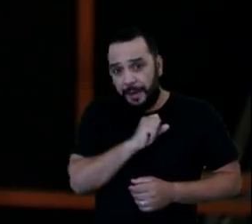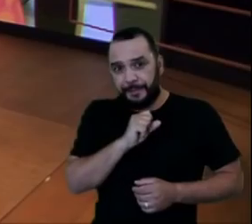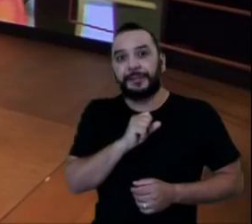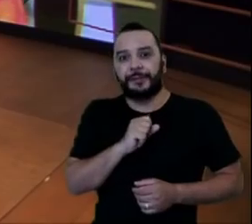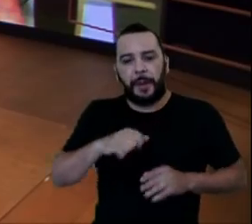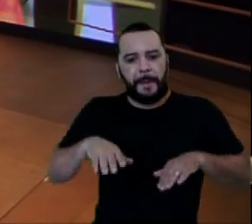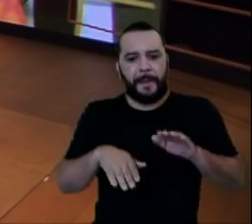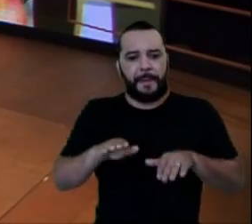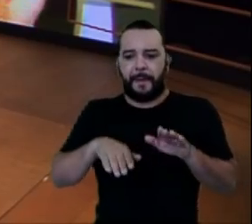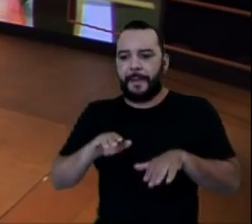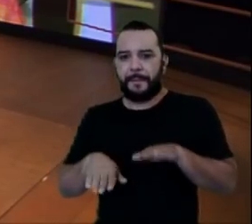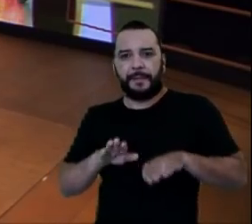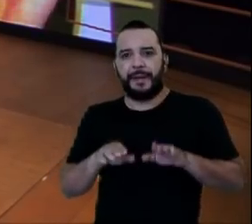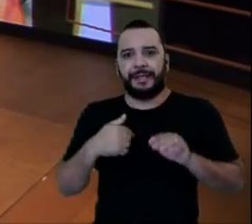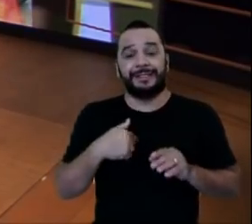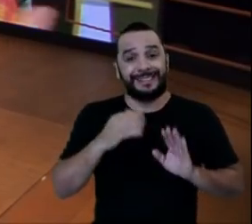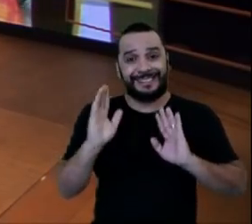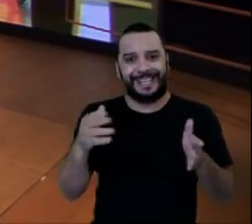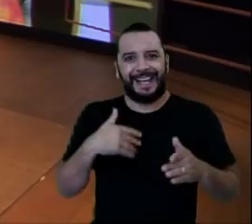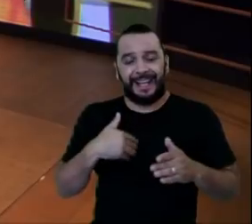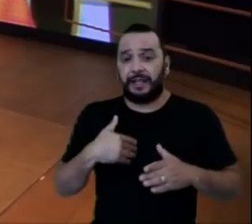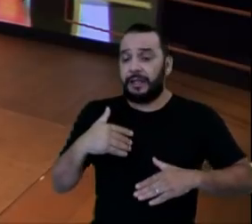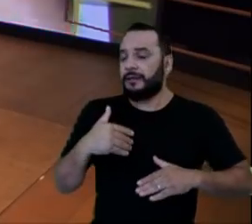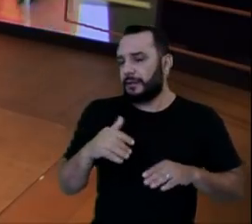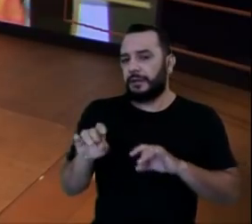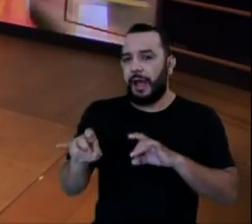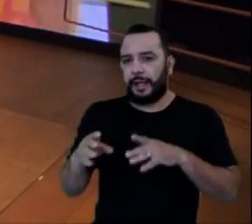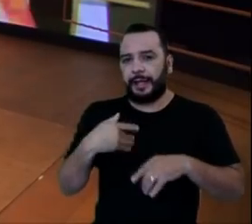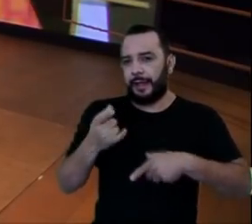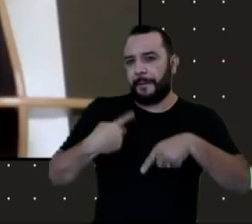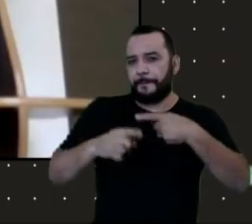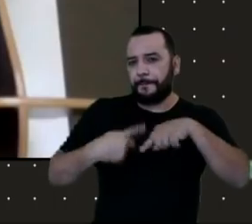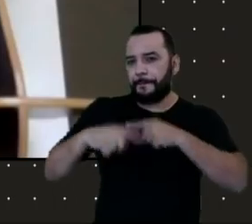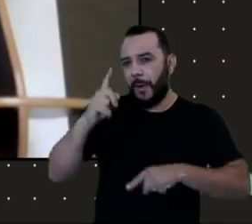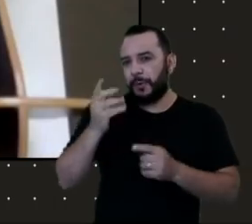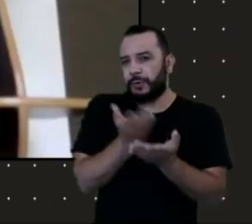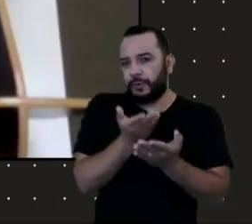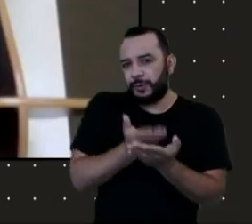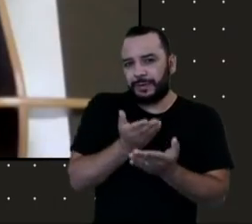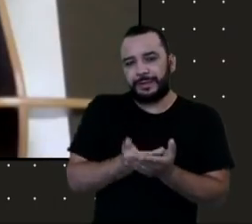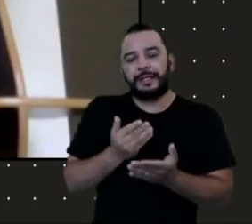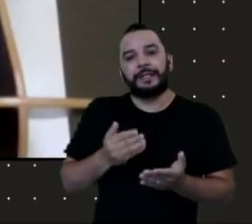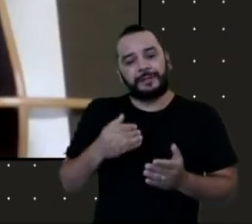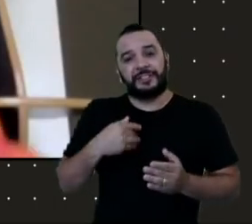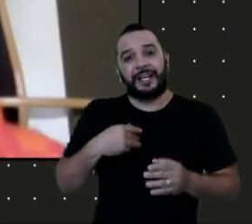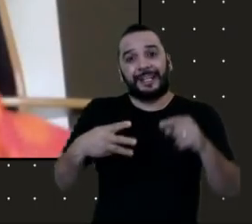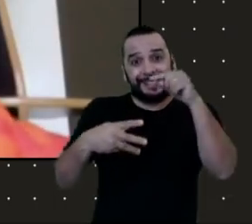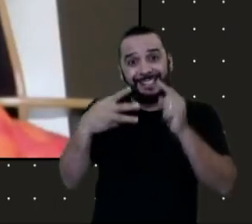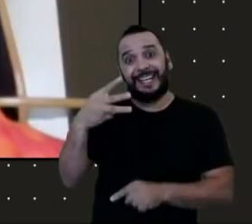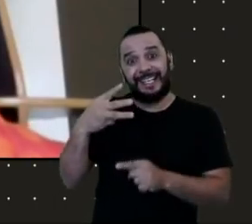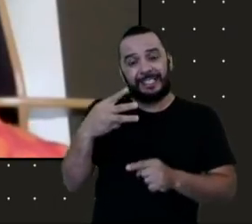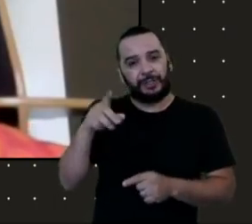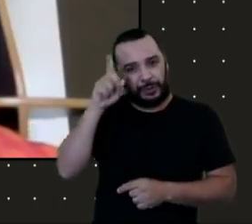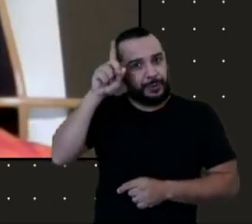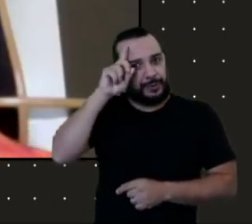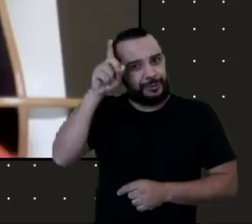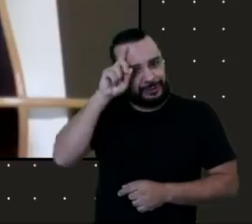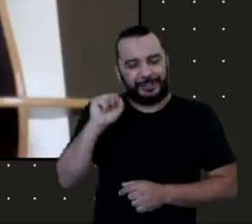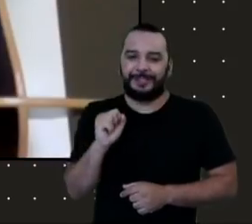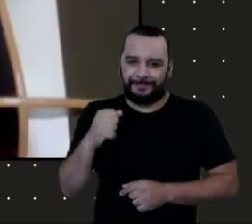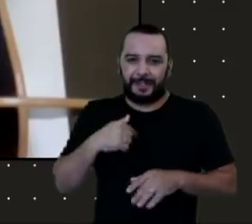eu aprimorava um pouquinho. E no iniciante, eu limpava as coisas erradas que eu fazia,